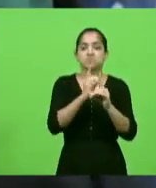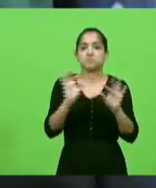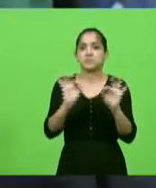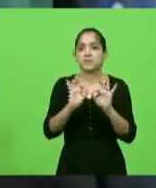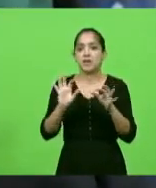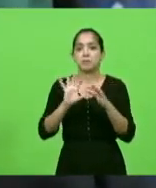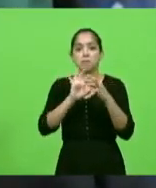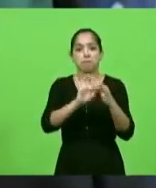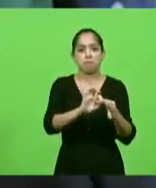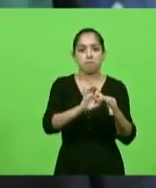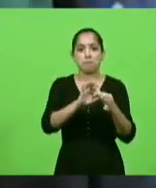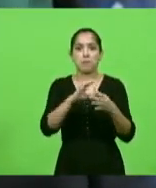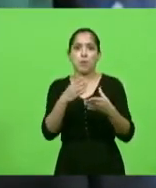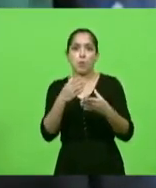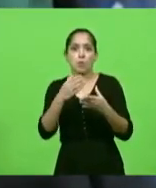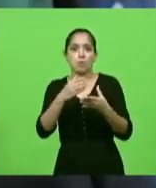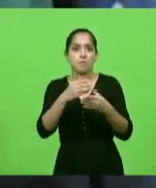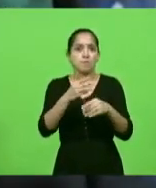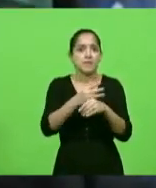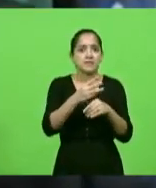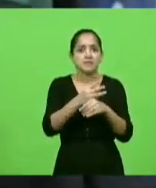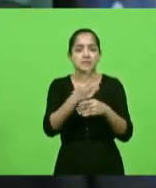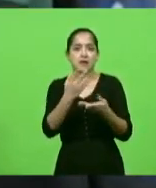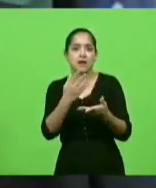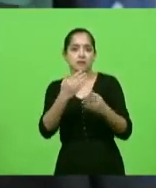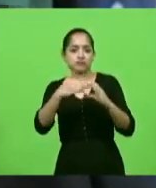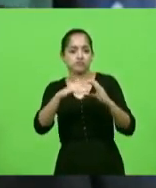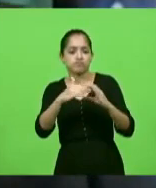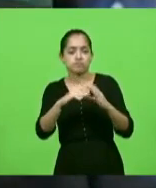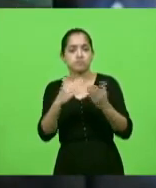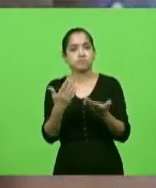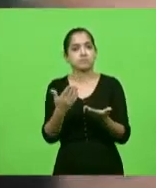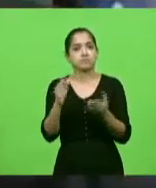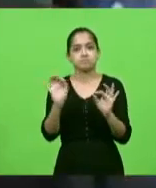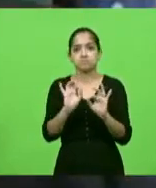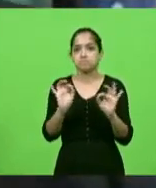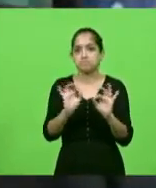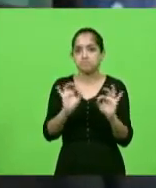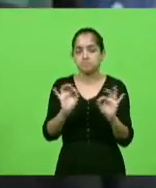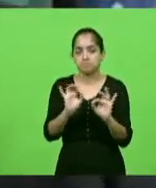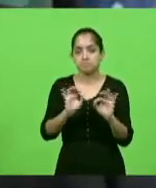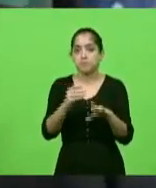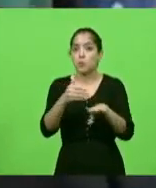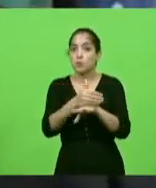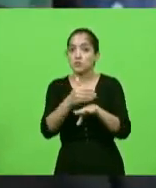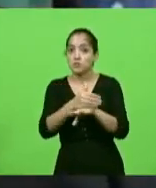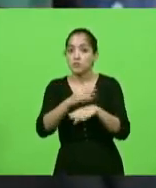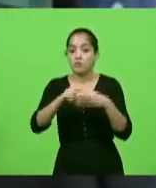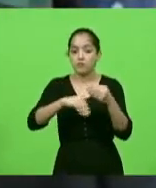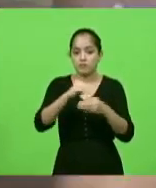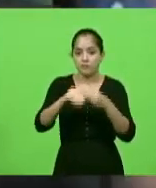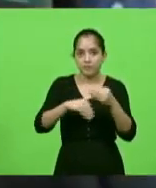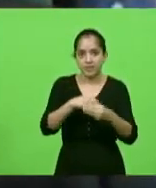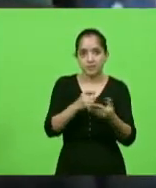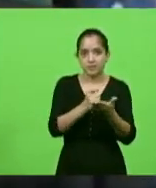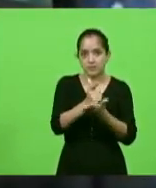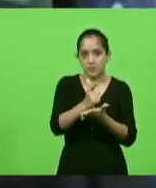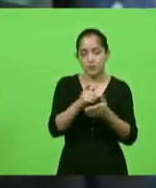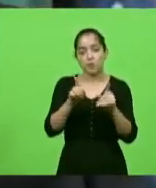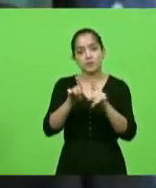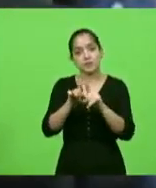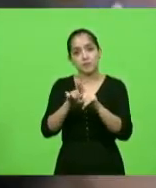ligação ou mensagem que eu tava entre o governador as Rogério da Silva e os empresários envolvidos na curva estão ou